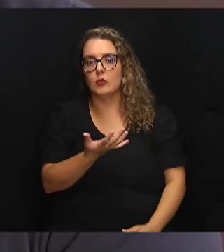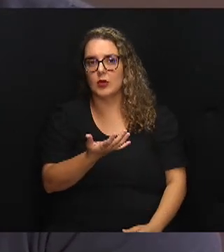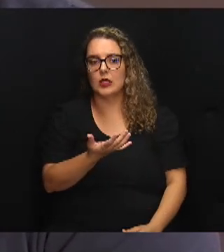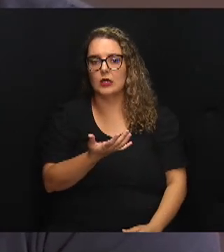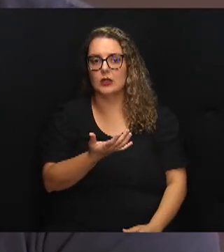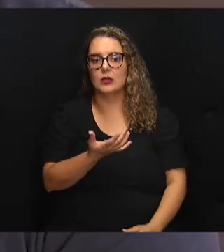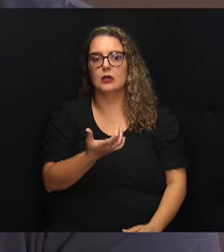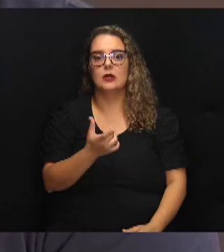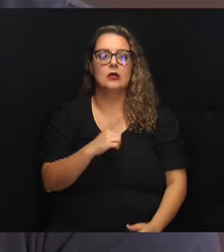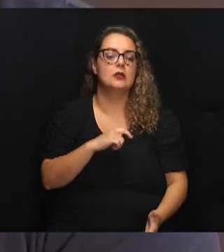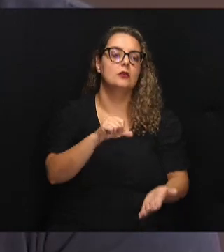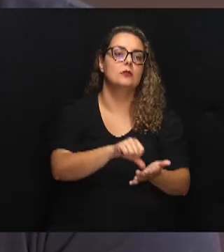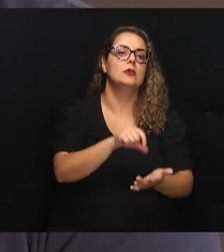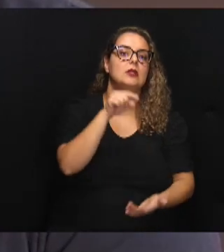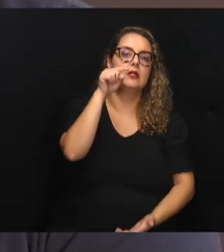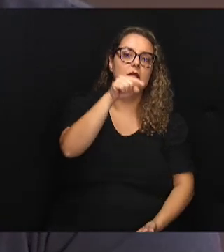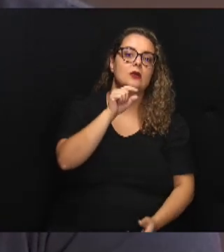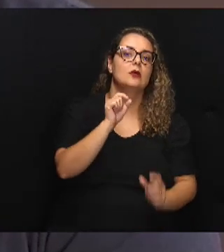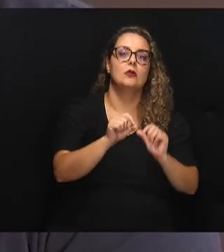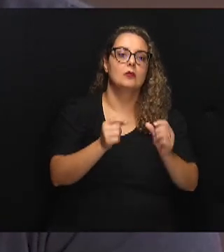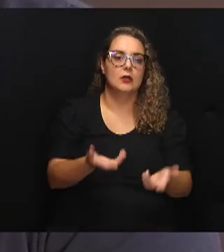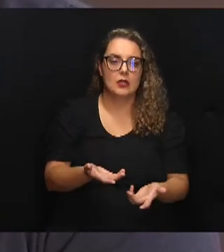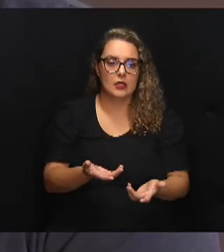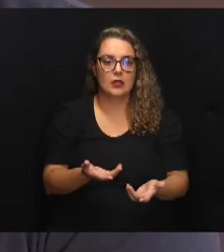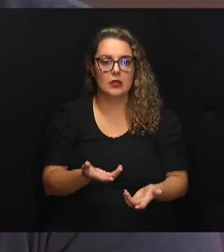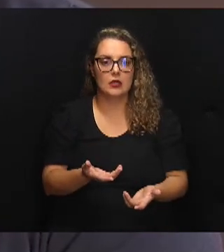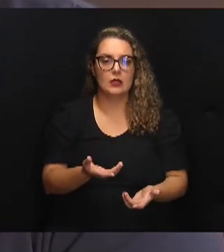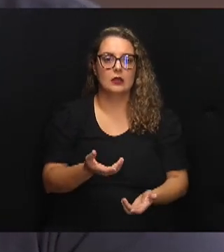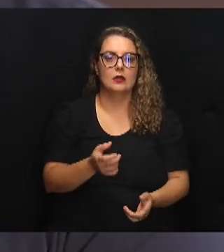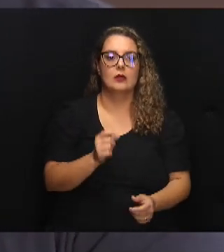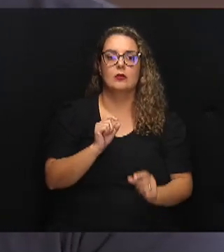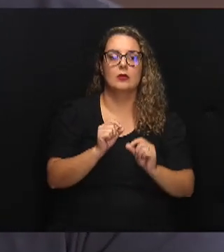a unidade lá? O que era? Era a demanda?